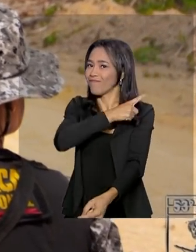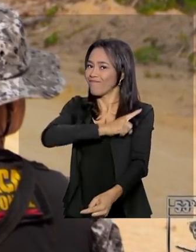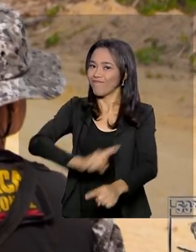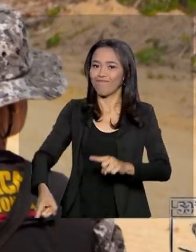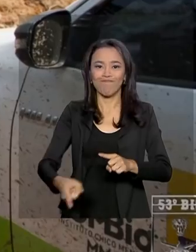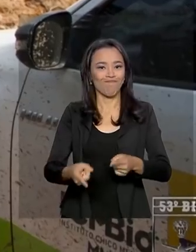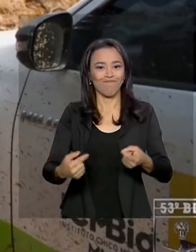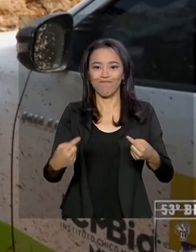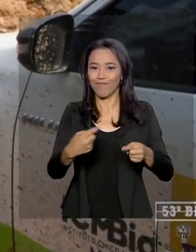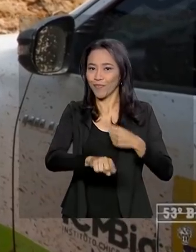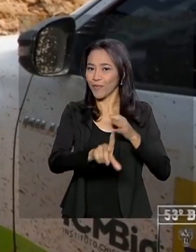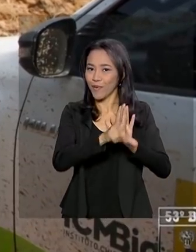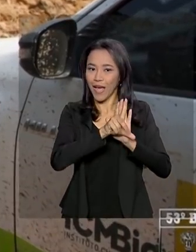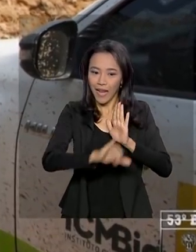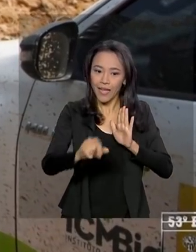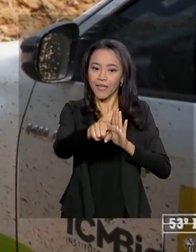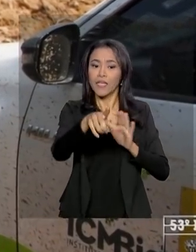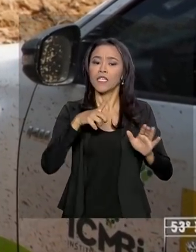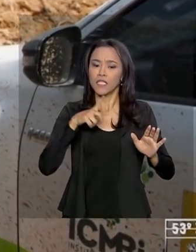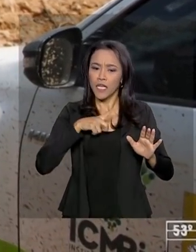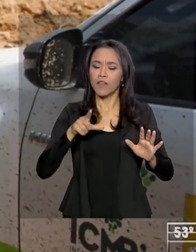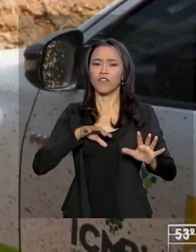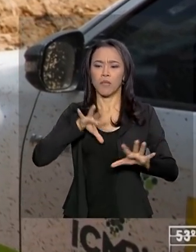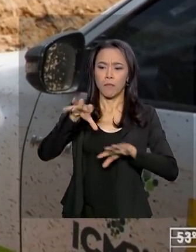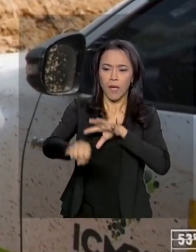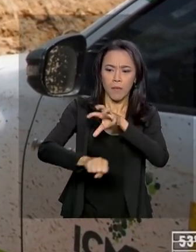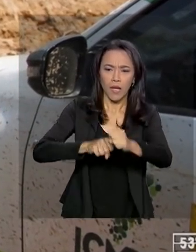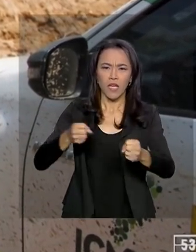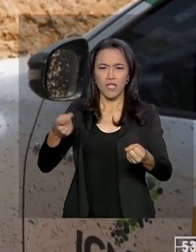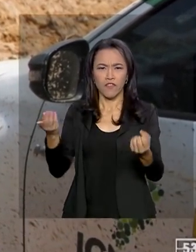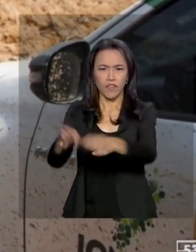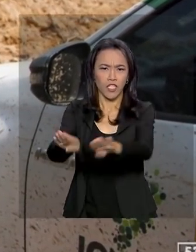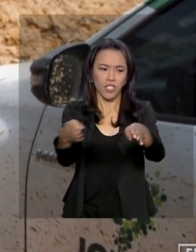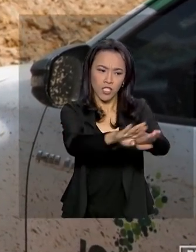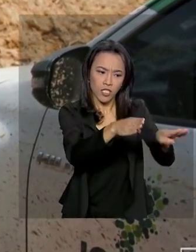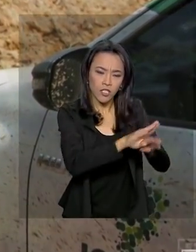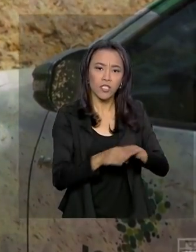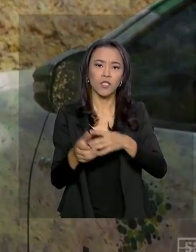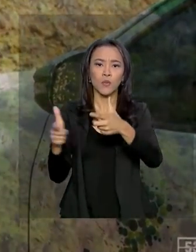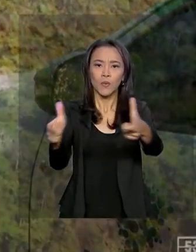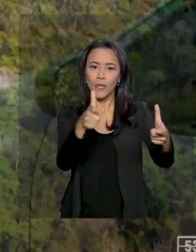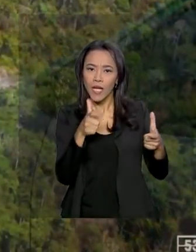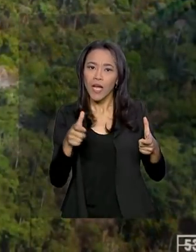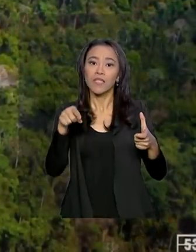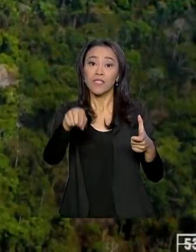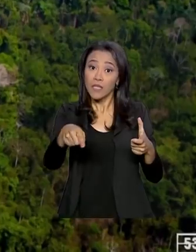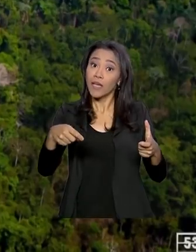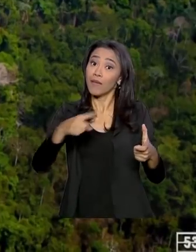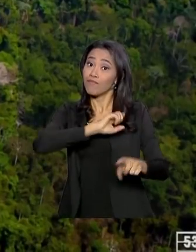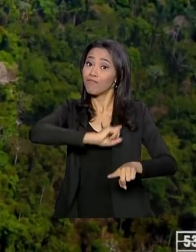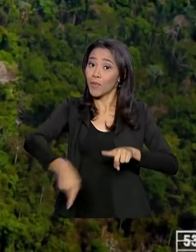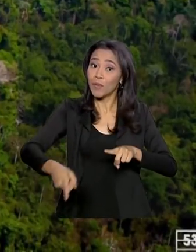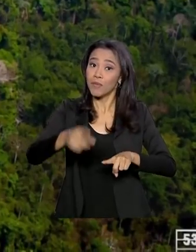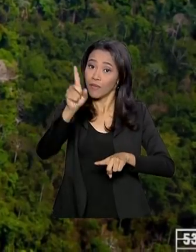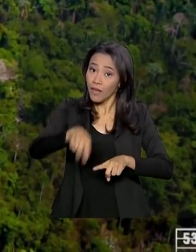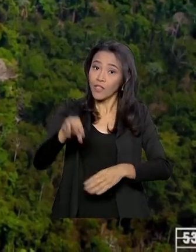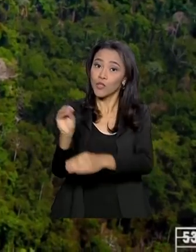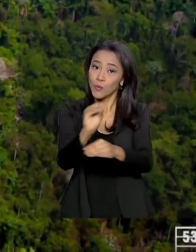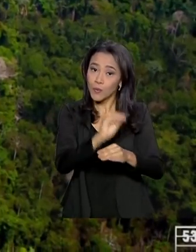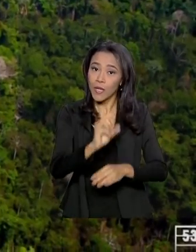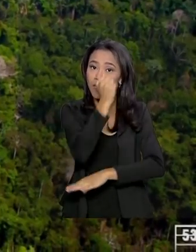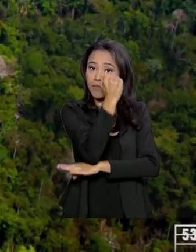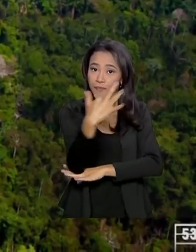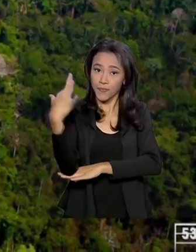apoio logístico ao trabalho de desativação de garimpos ilegais de minério em locais de preservação ambiental,